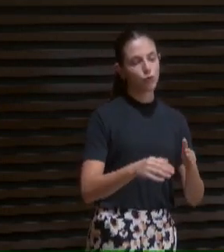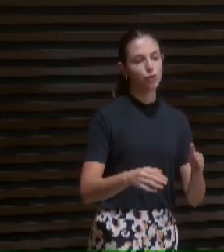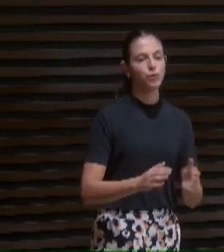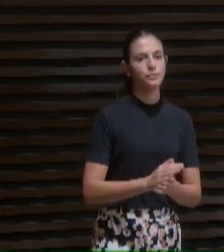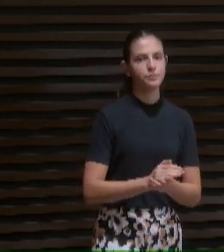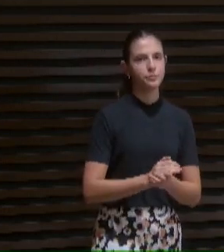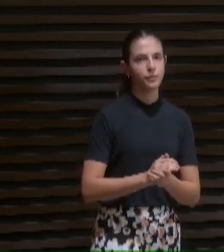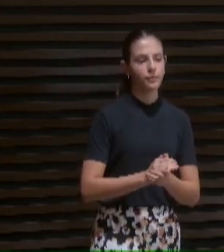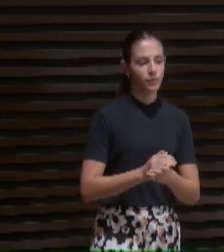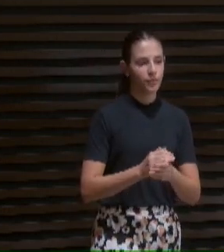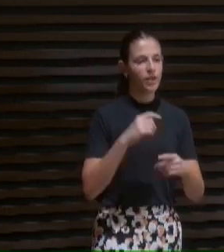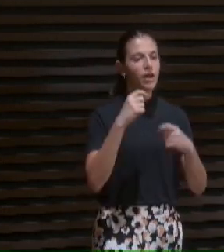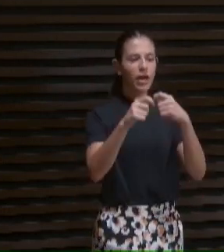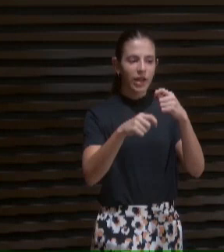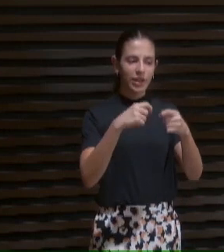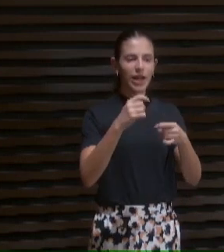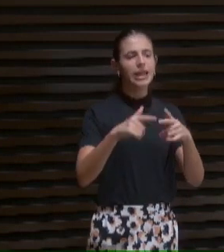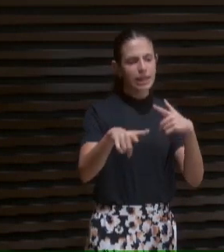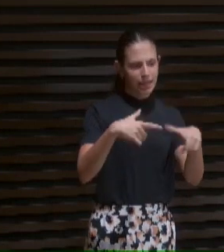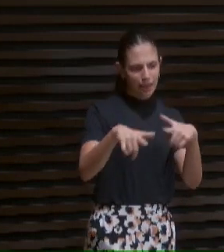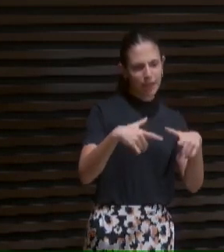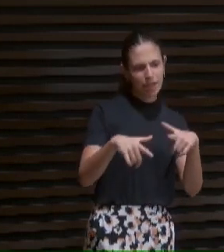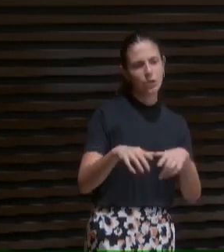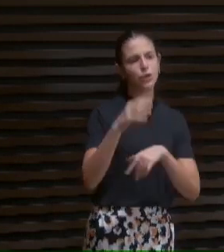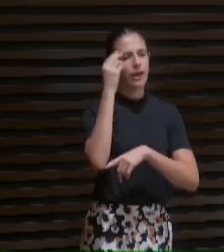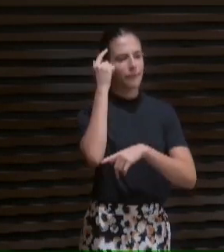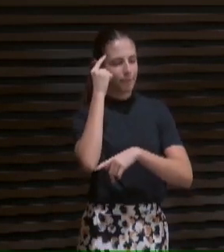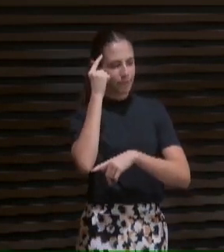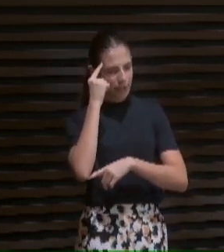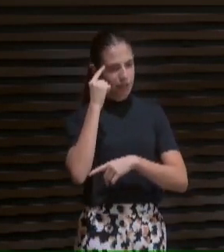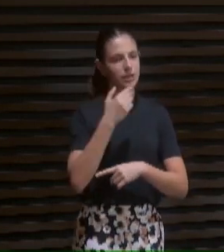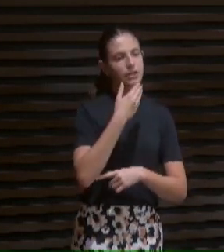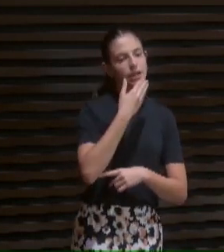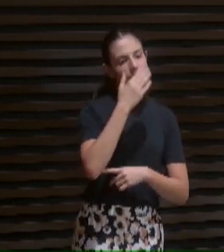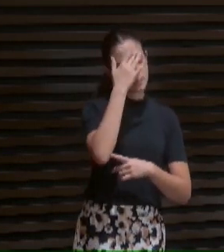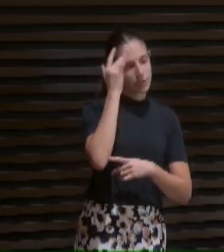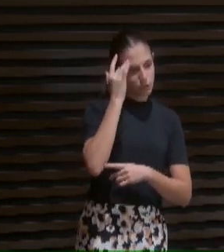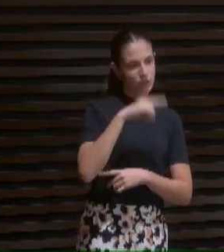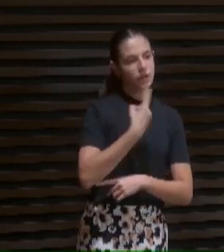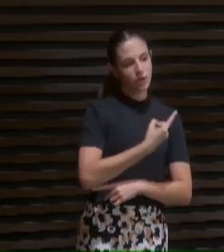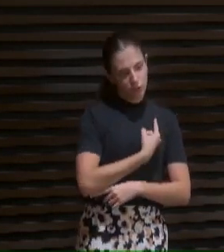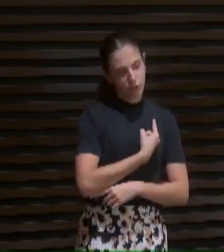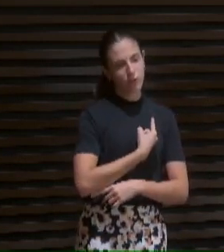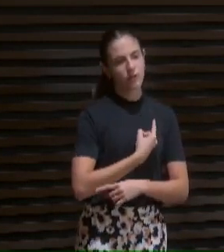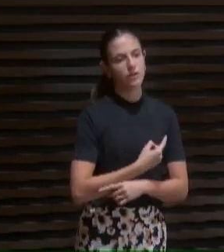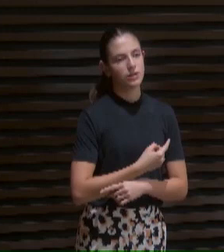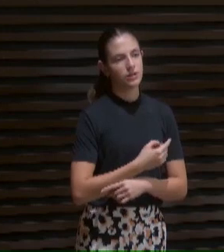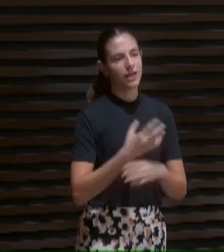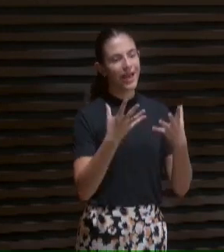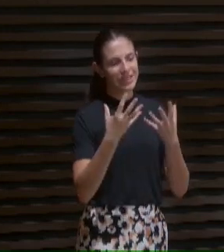mente, e nós somos vítimas desta cultura. Os ovos da serpente